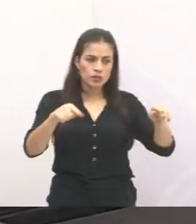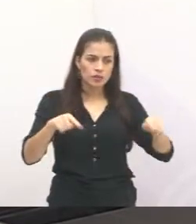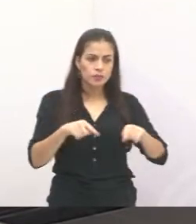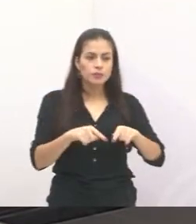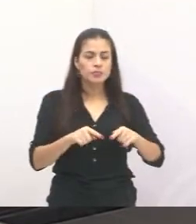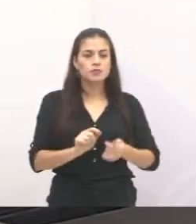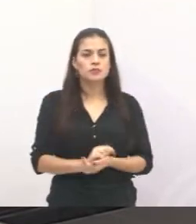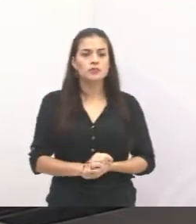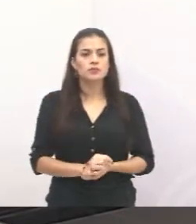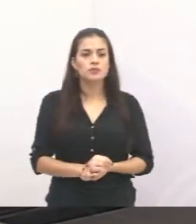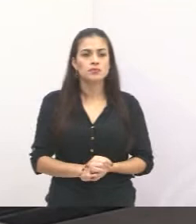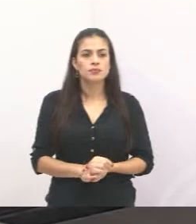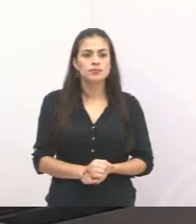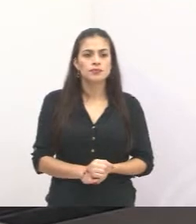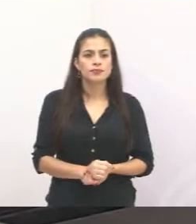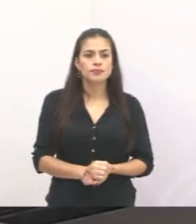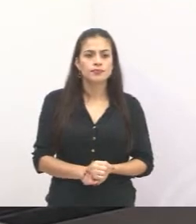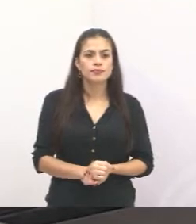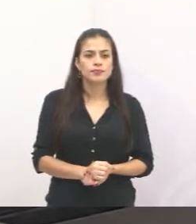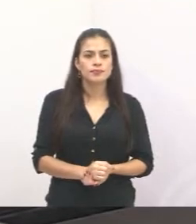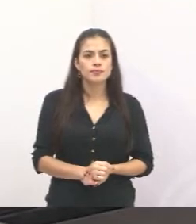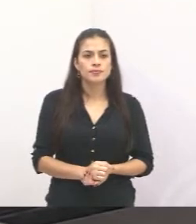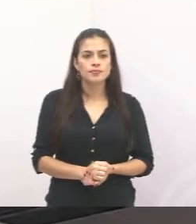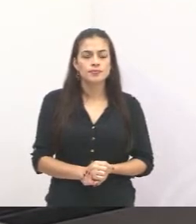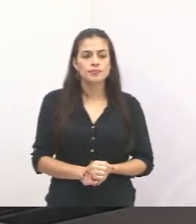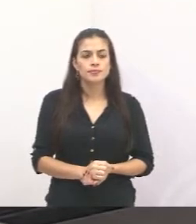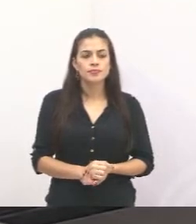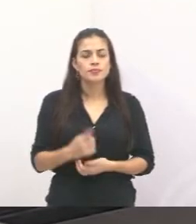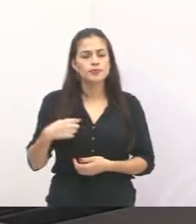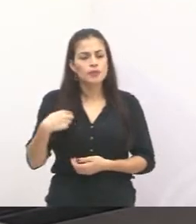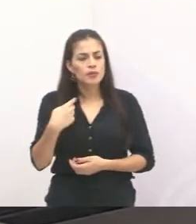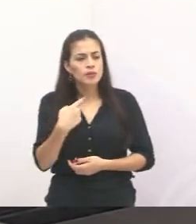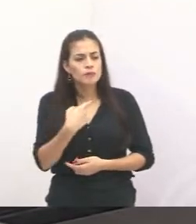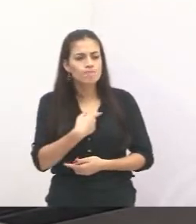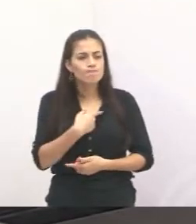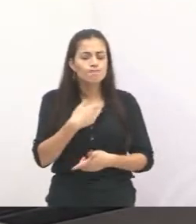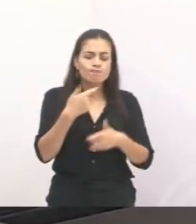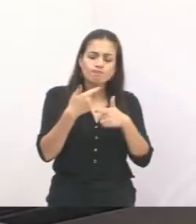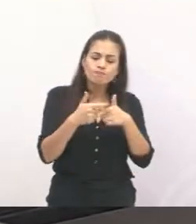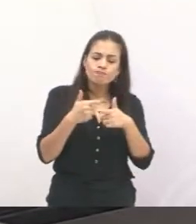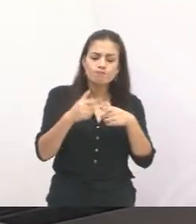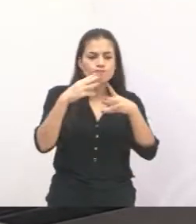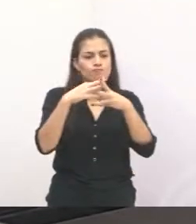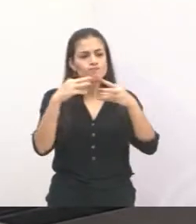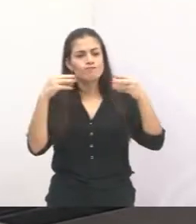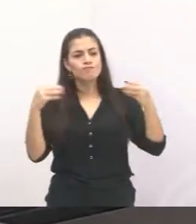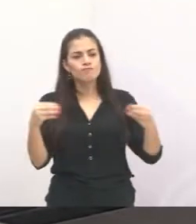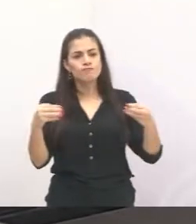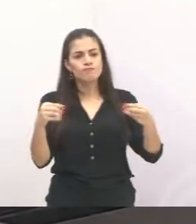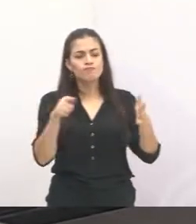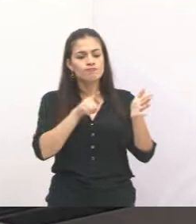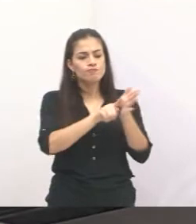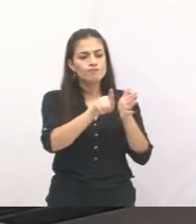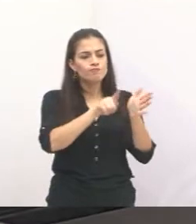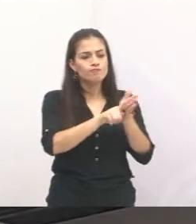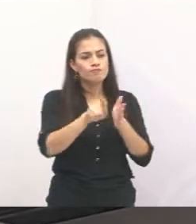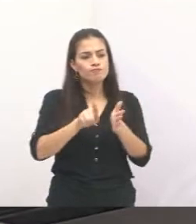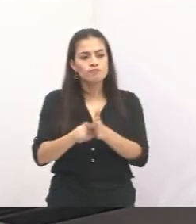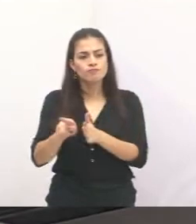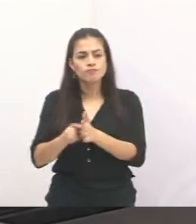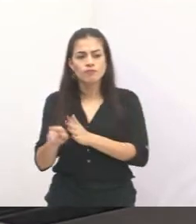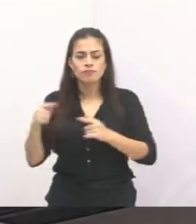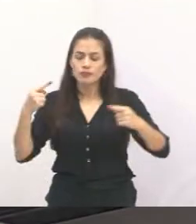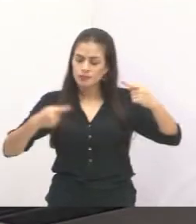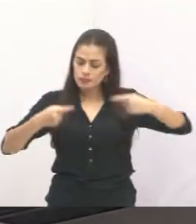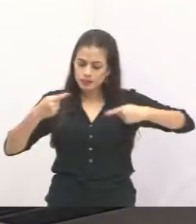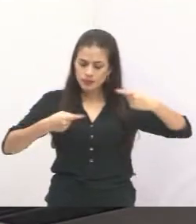para que nós pudéssemos dar soluções a essas questões que foram discutidas,